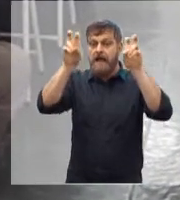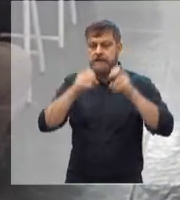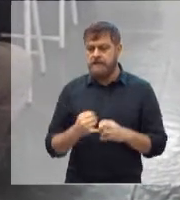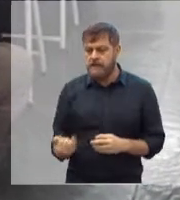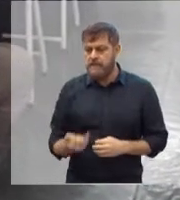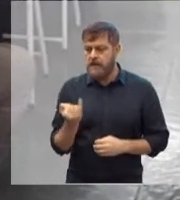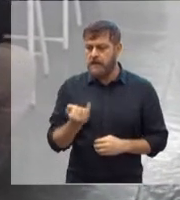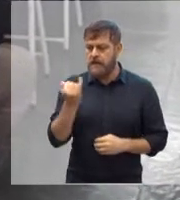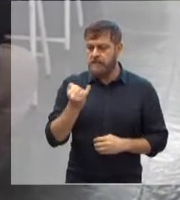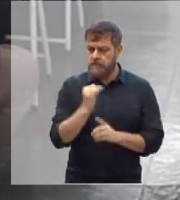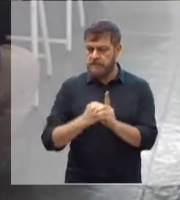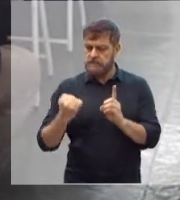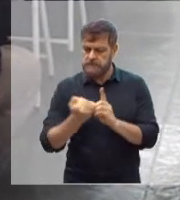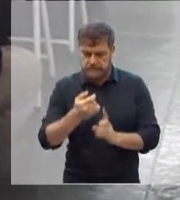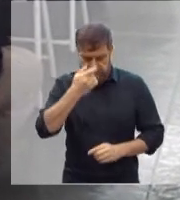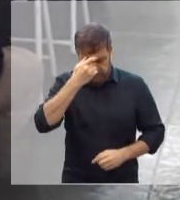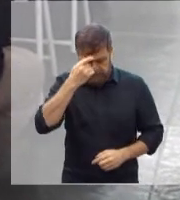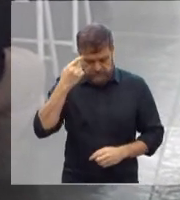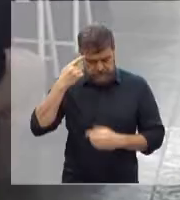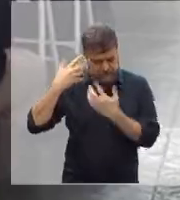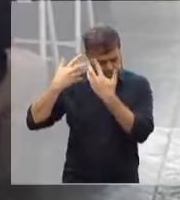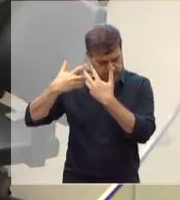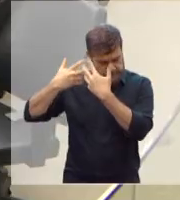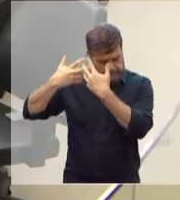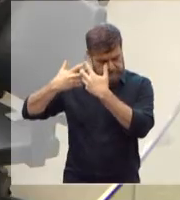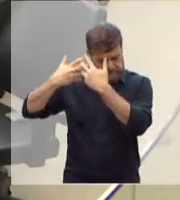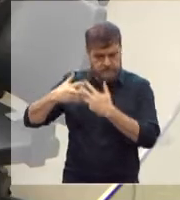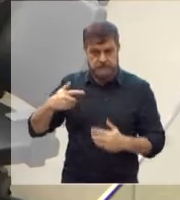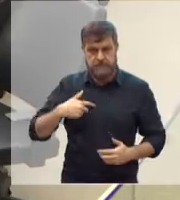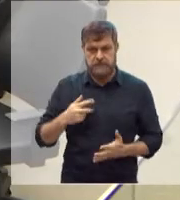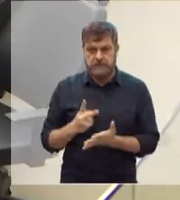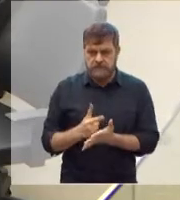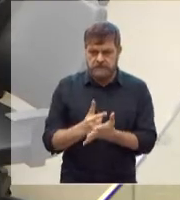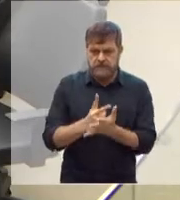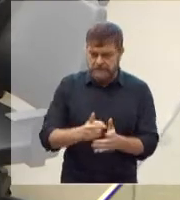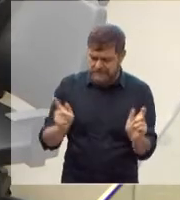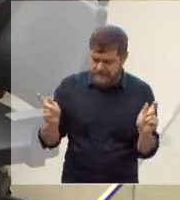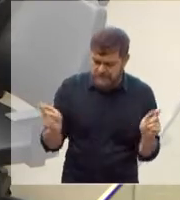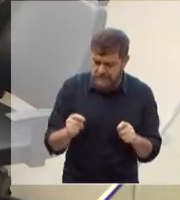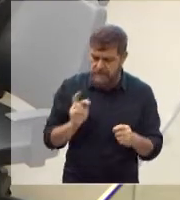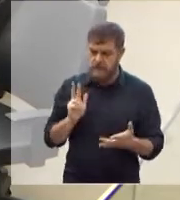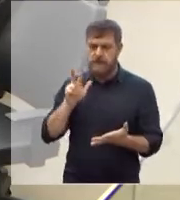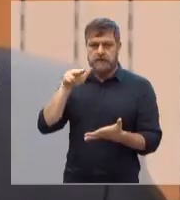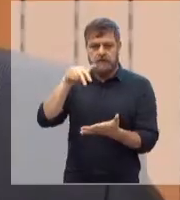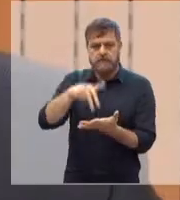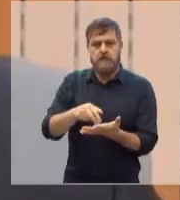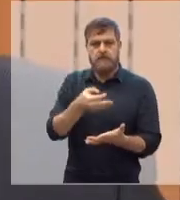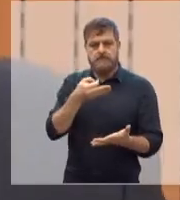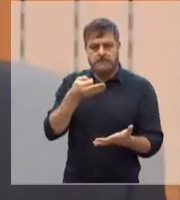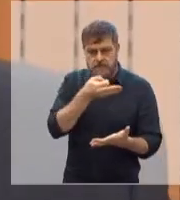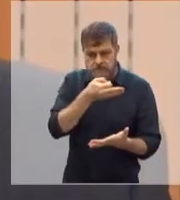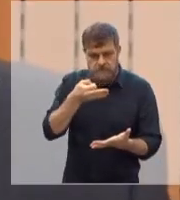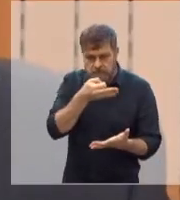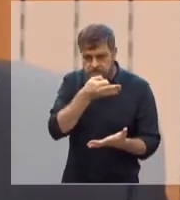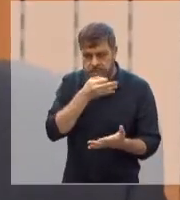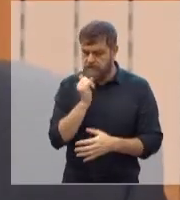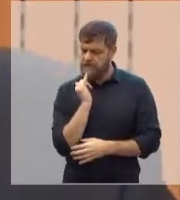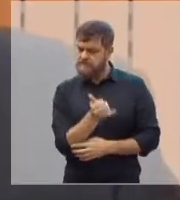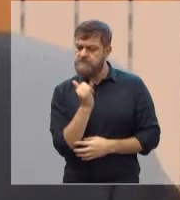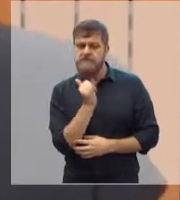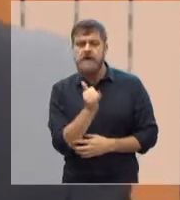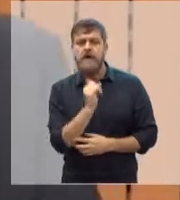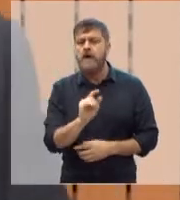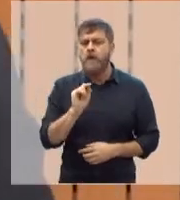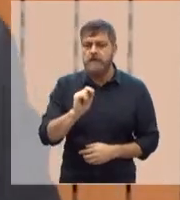traz temáticas relevantes para a sociedade. Eu sempre que tenho oportunidade, eu utilizo a tribuna da Câmara